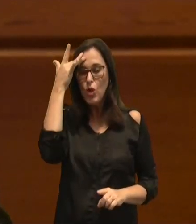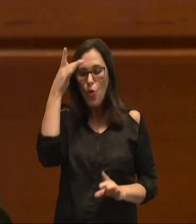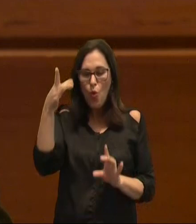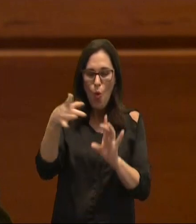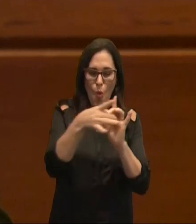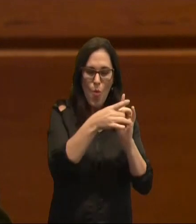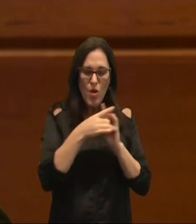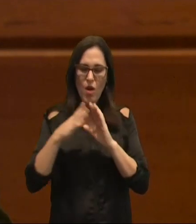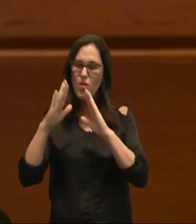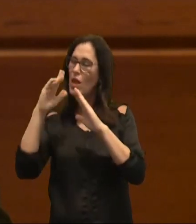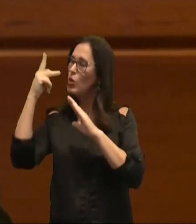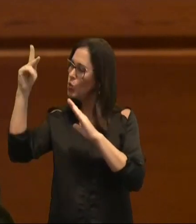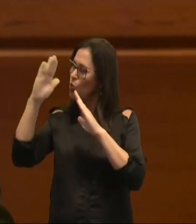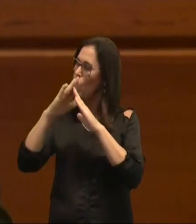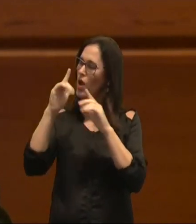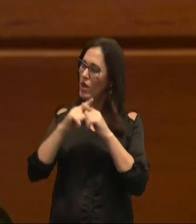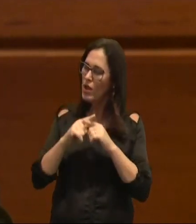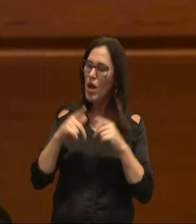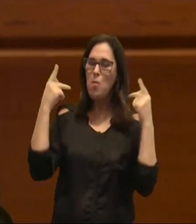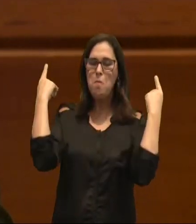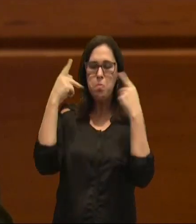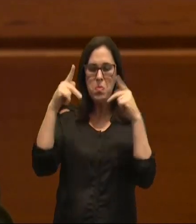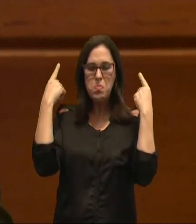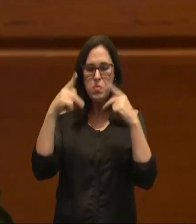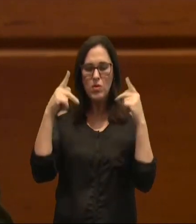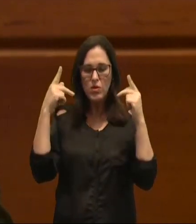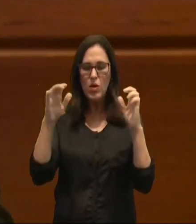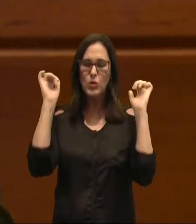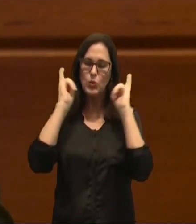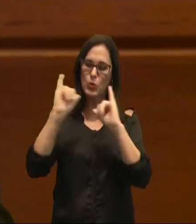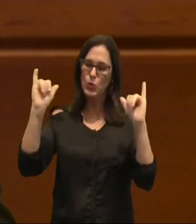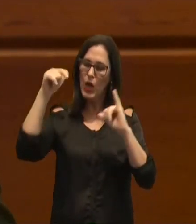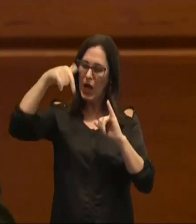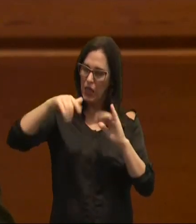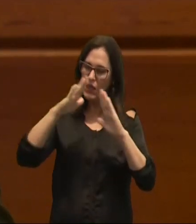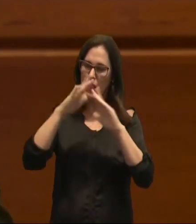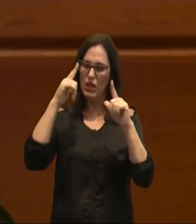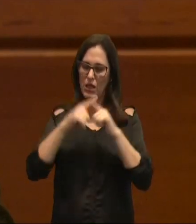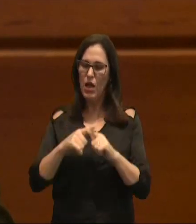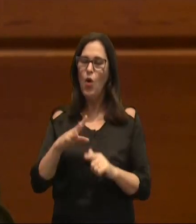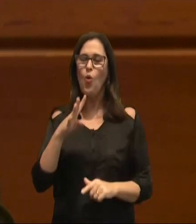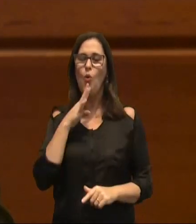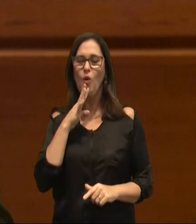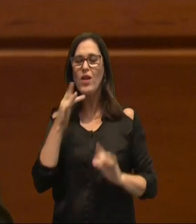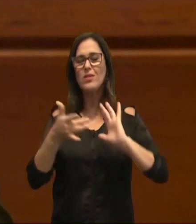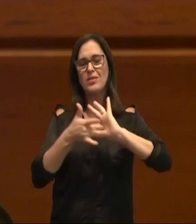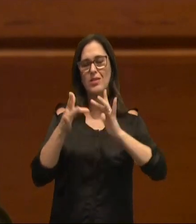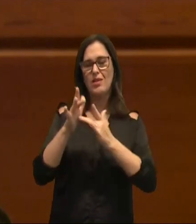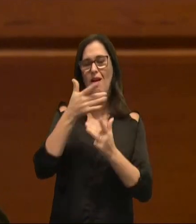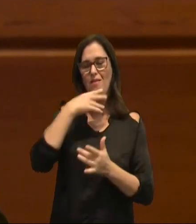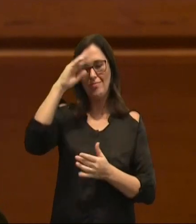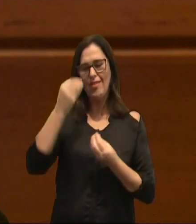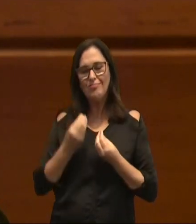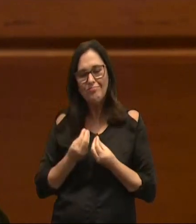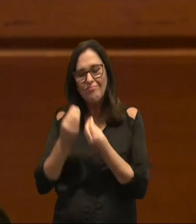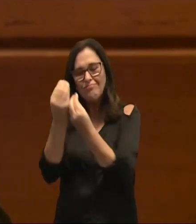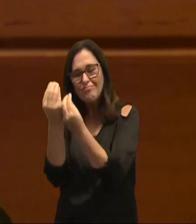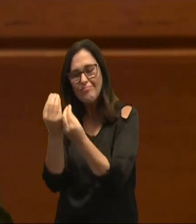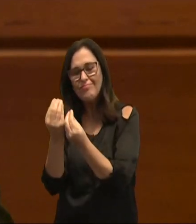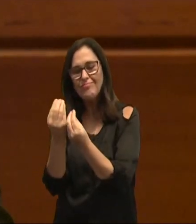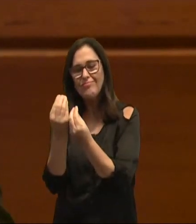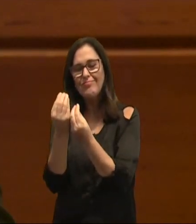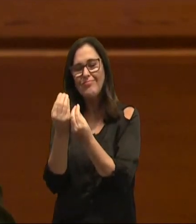Tua igreja, a partir da mensagem que é pregada do púlpito da Tua igreja, conhecer o Senhor Jesus e entregar também as suas